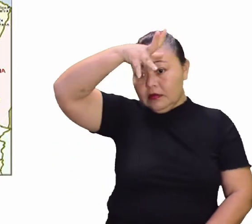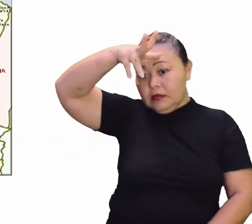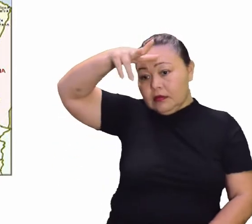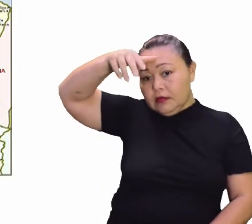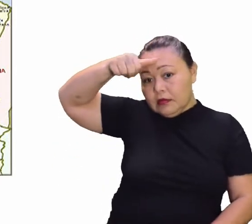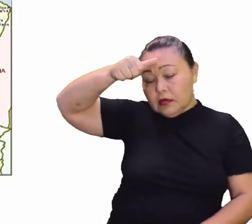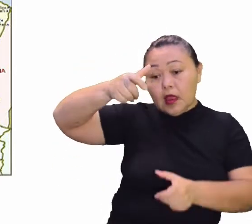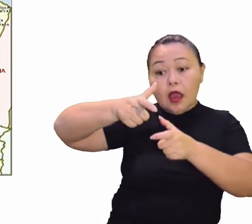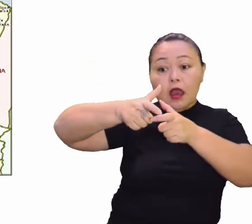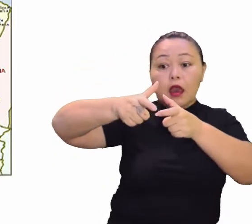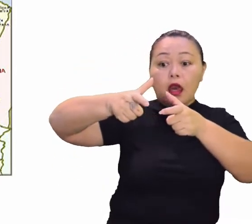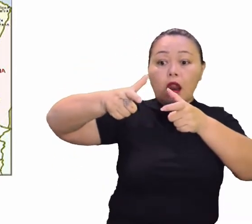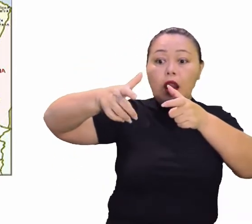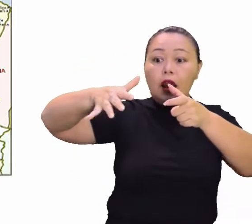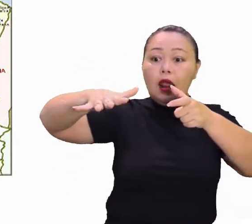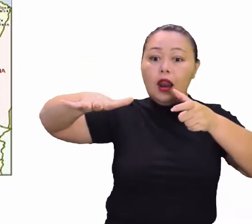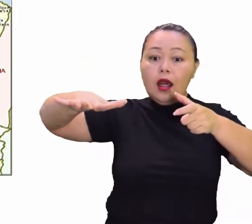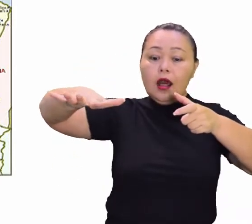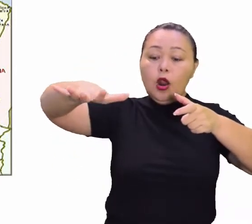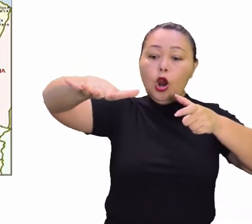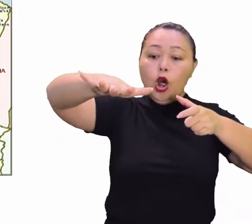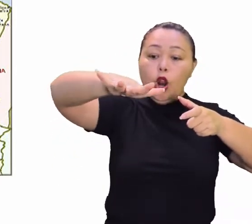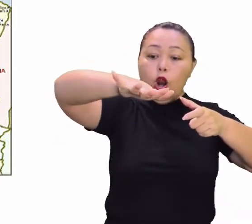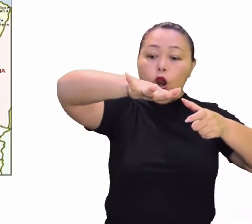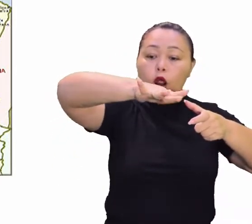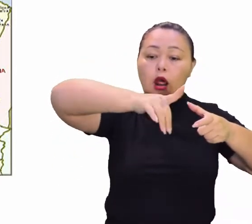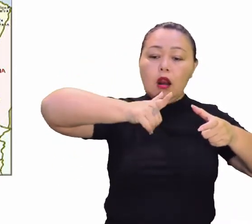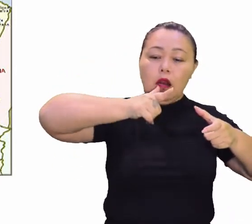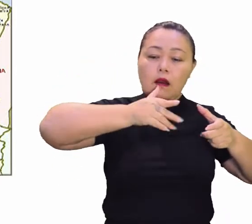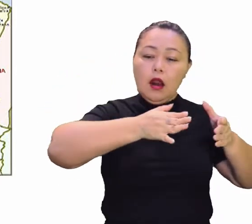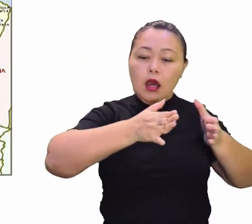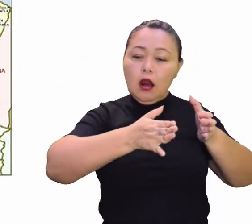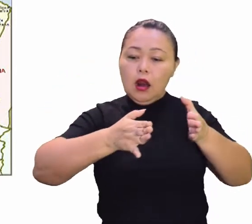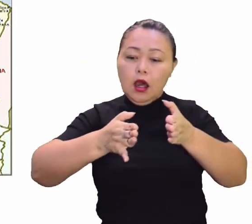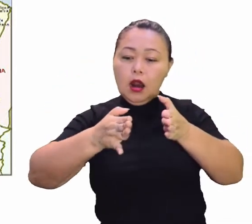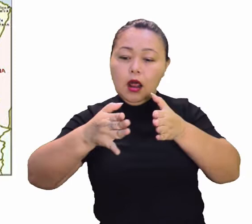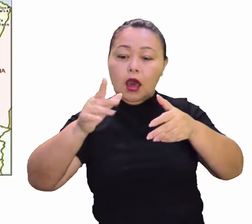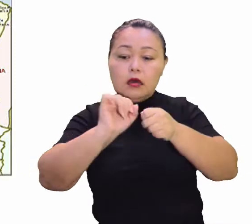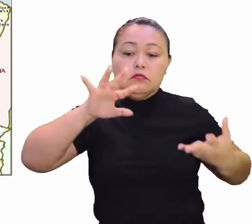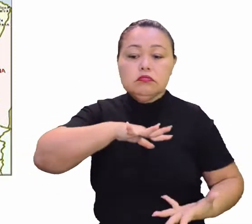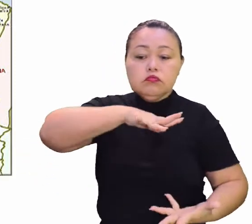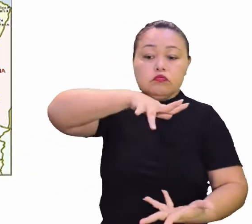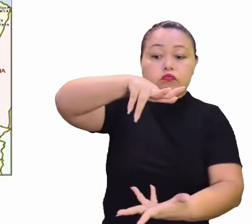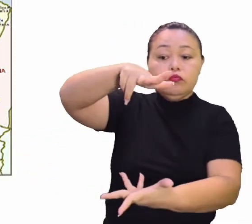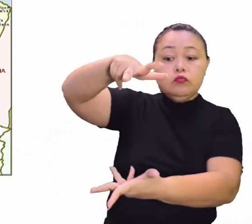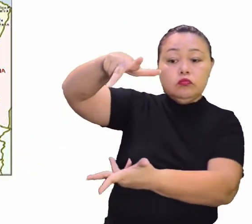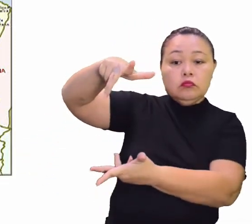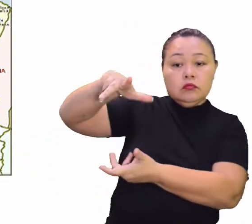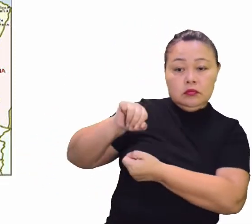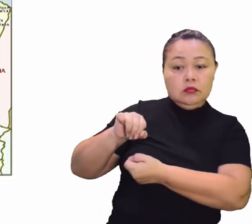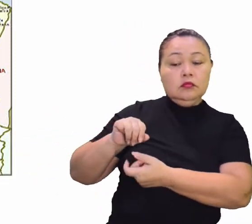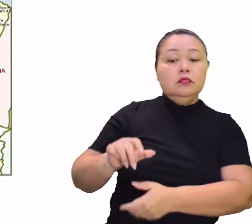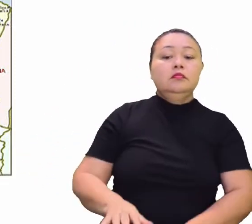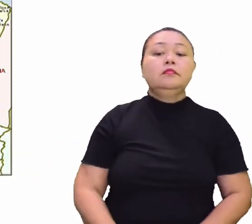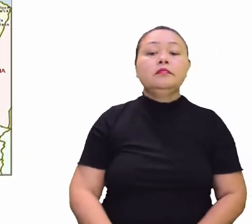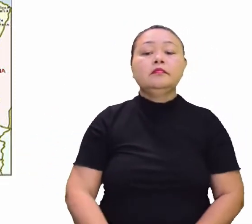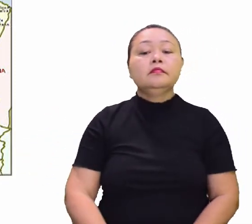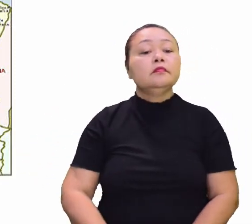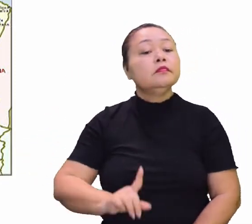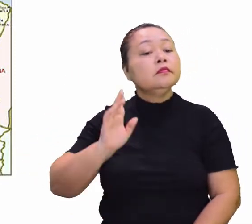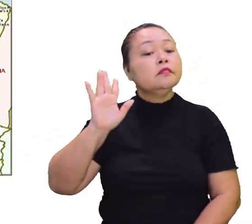é a maior bacia hidrográfica do planeta Terra.